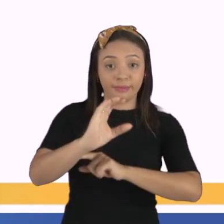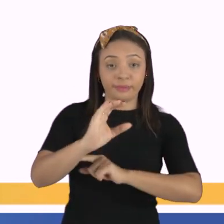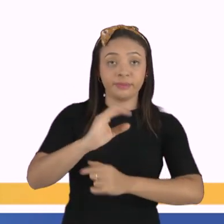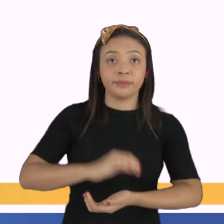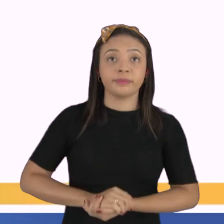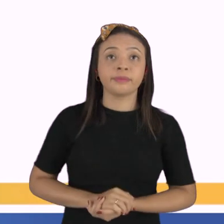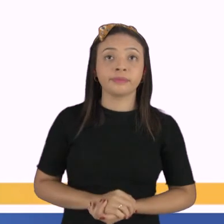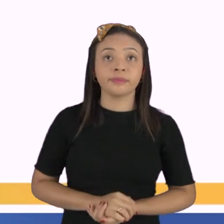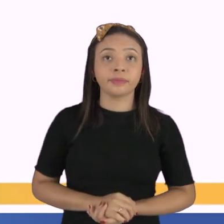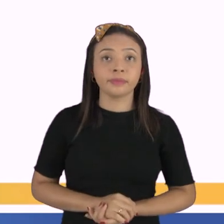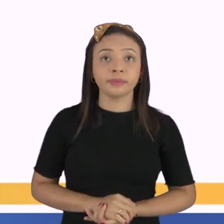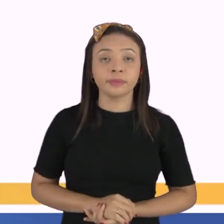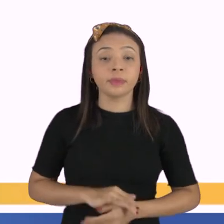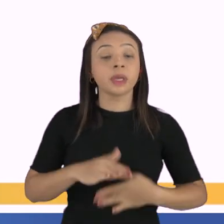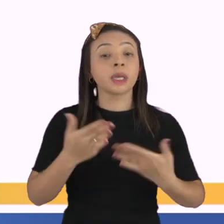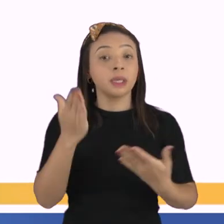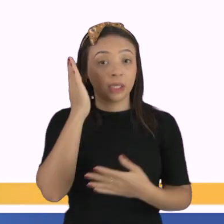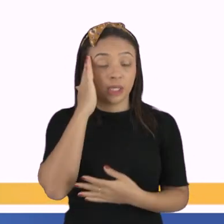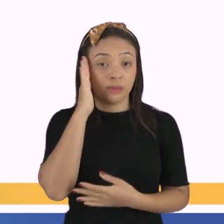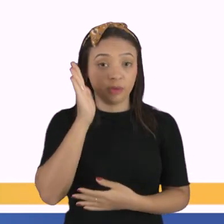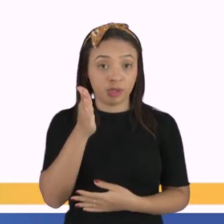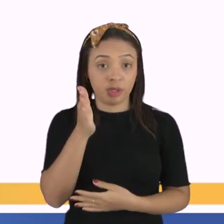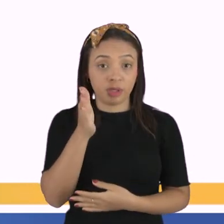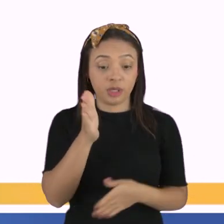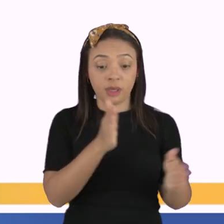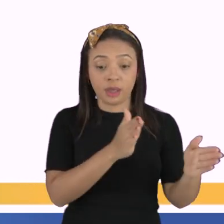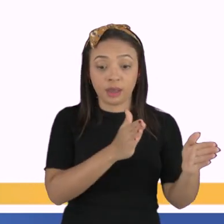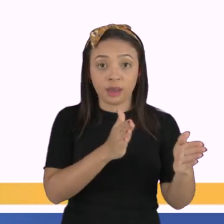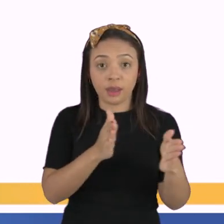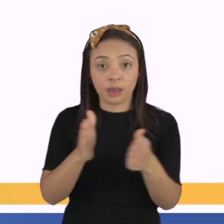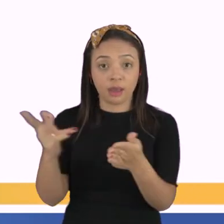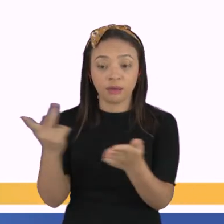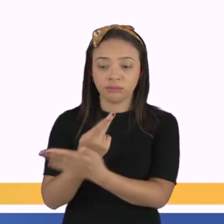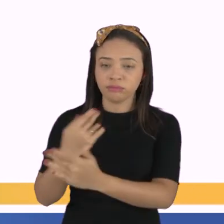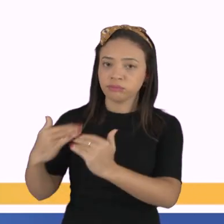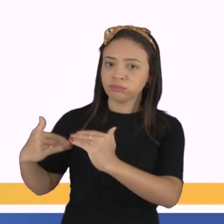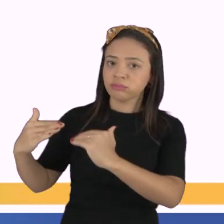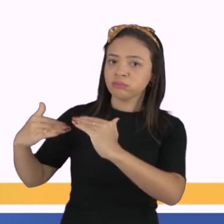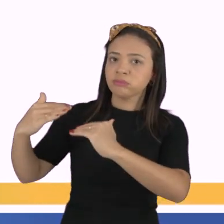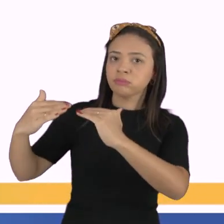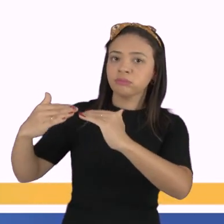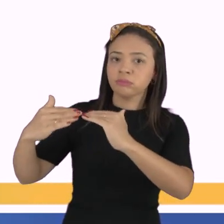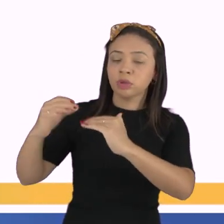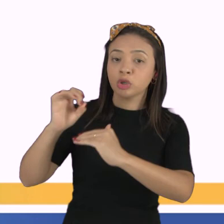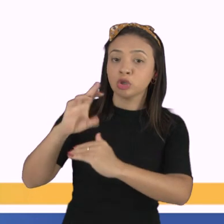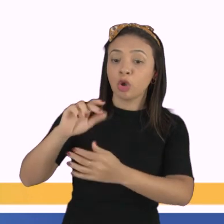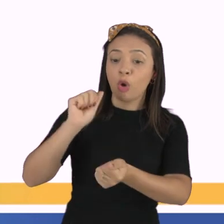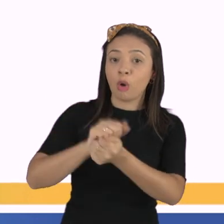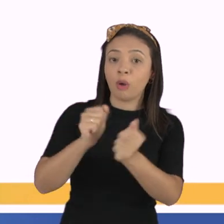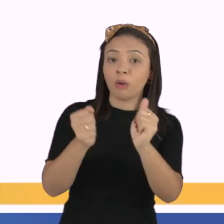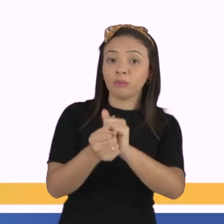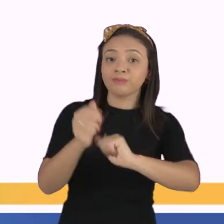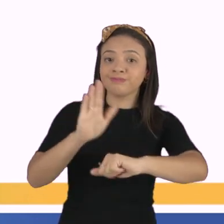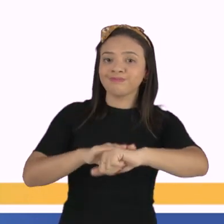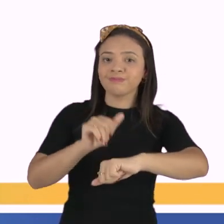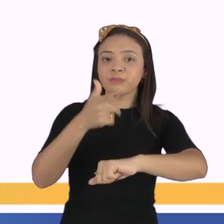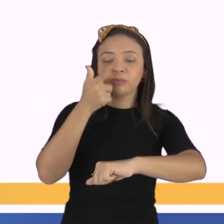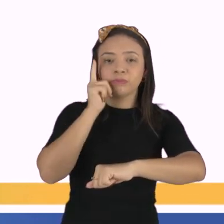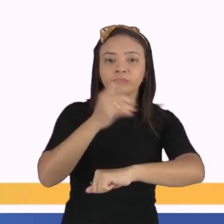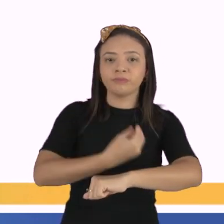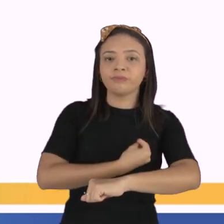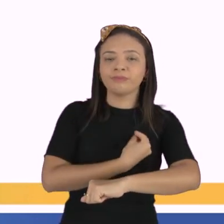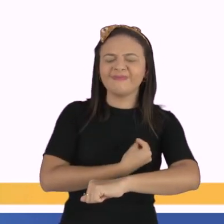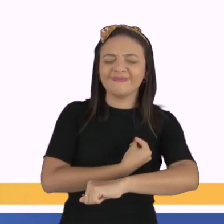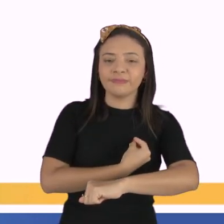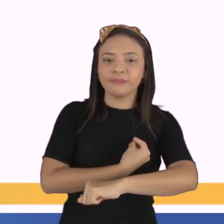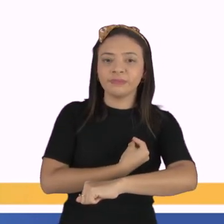C. E nós sabemos que nesse processo de evolução, apenas os mais adaptáveis sobrevivem